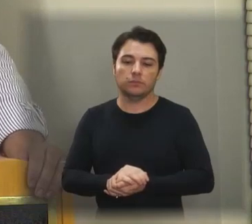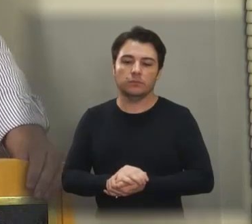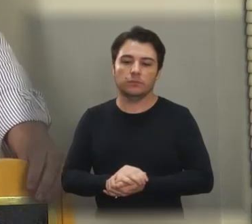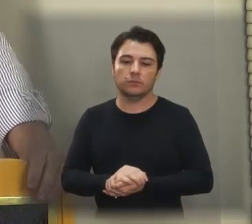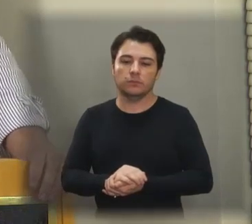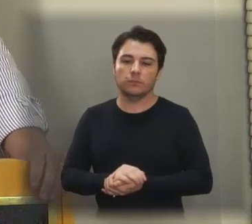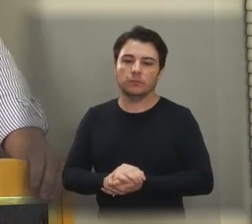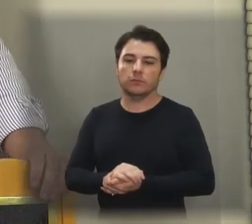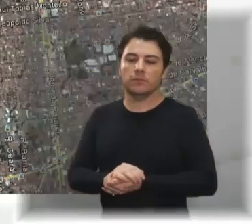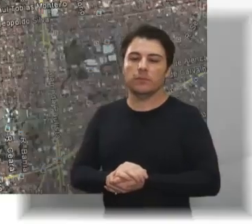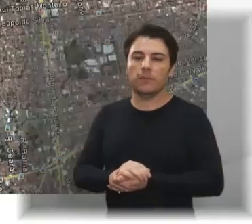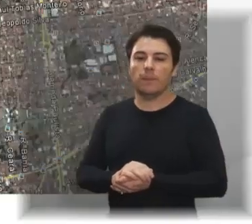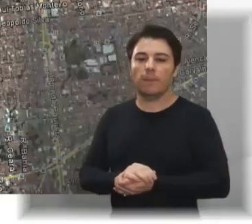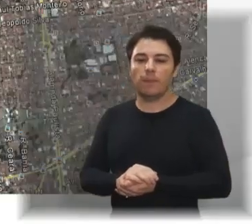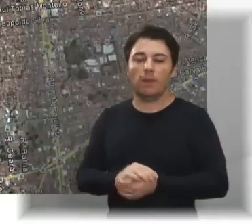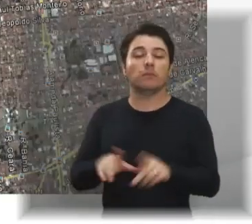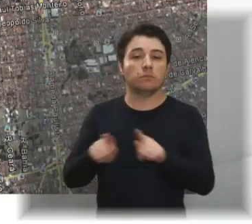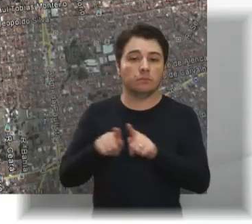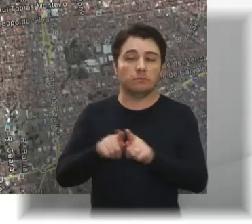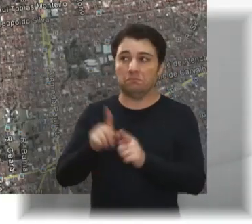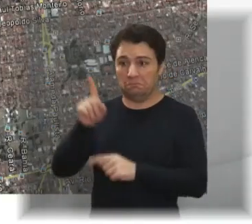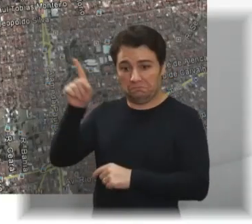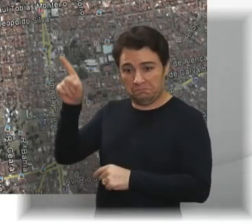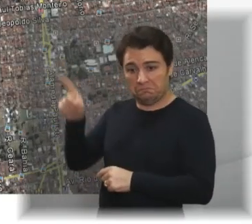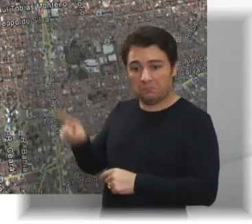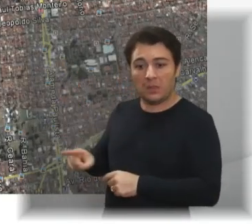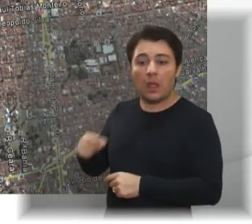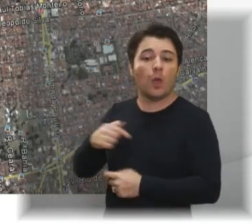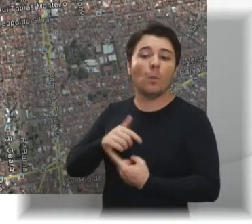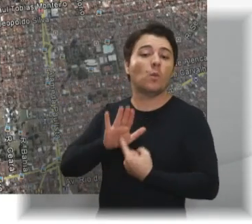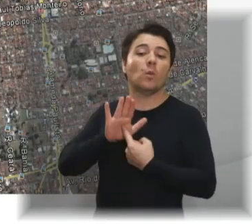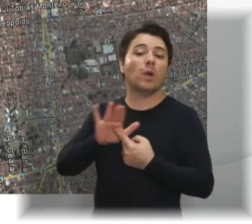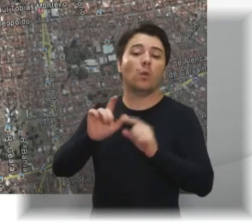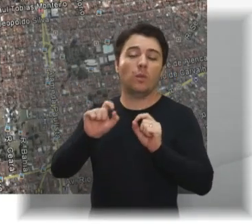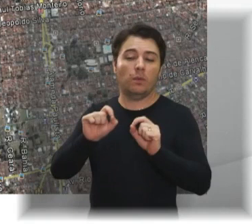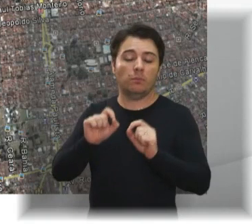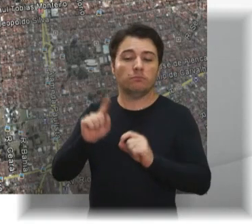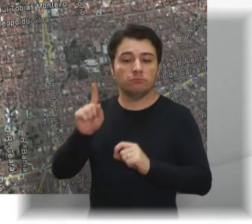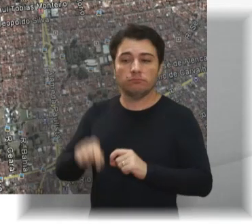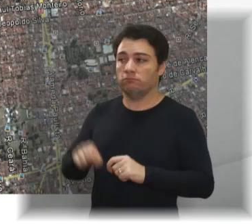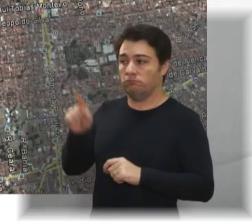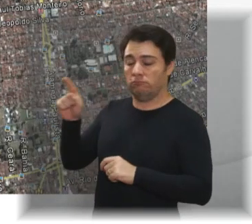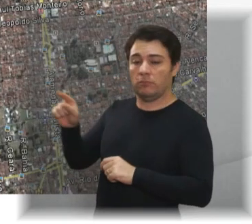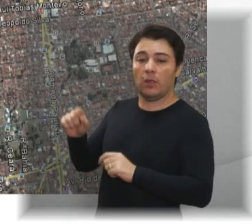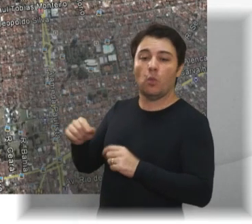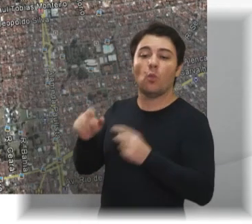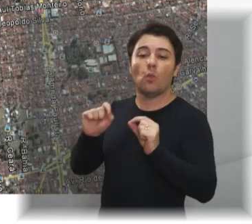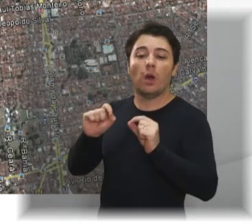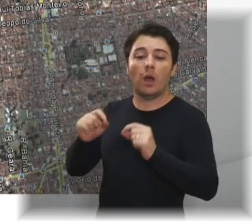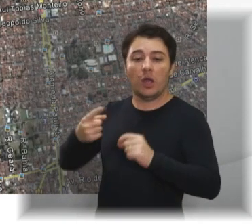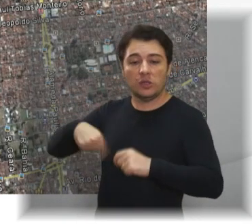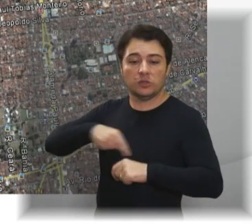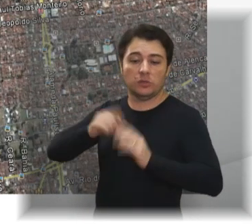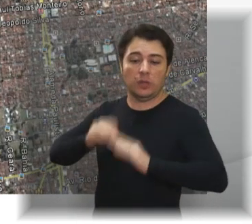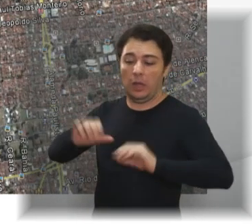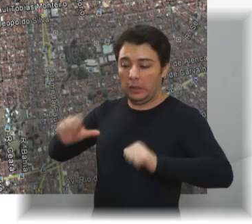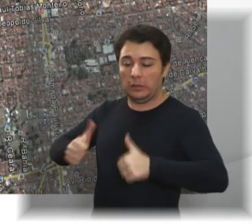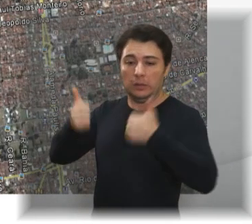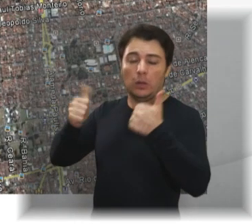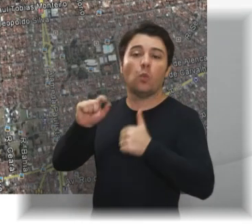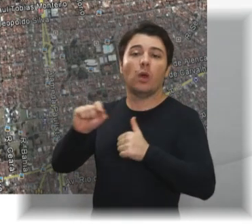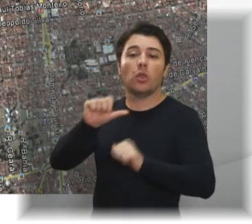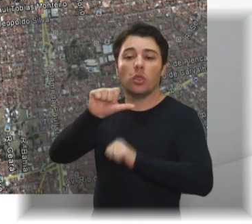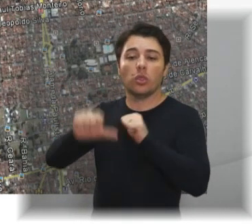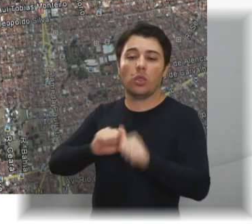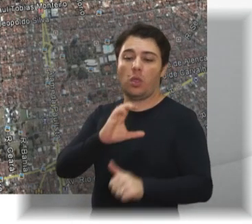e aqui uma outra obra que eu achei importante trazer é uma obra de melhoramento que eu comentei vocês que é troca de